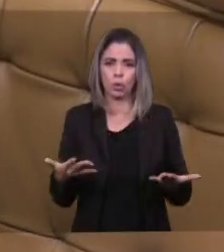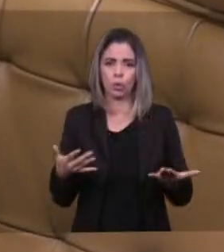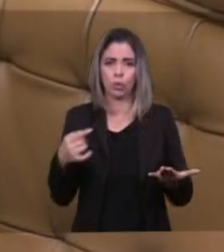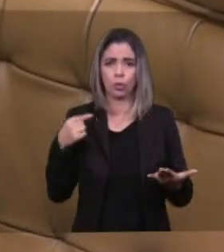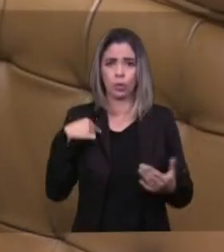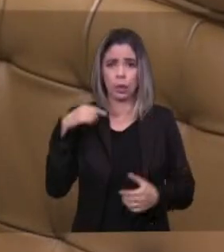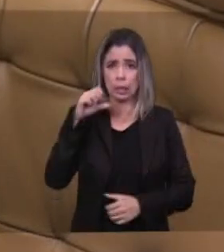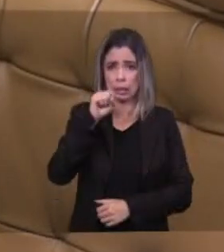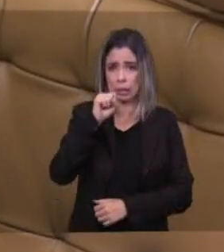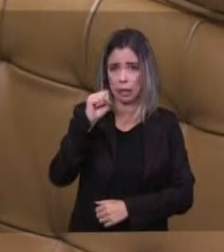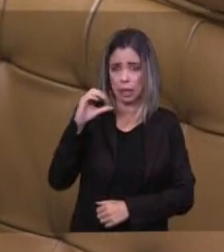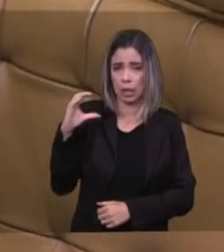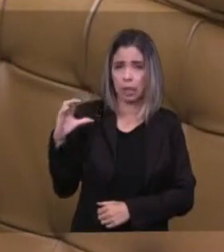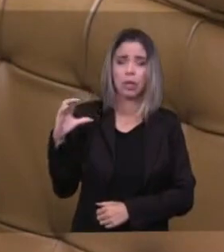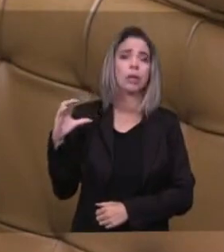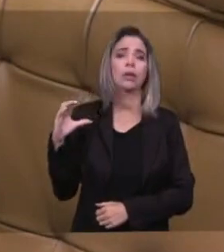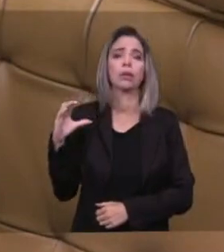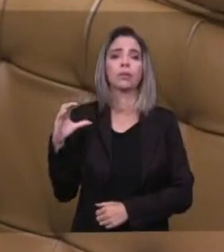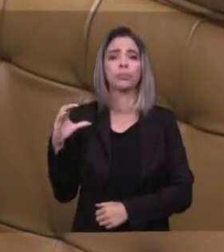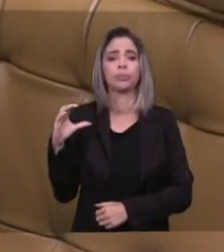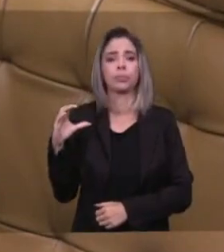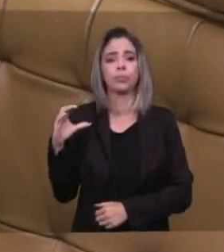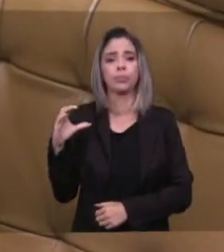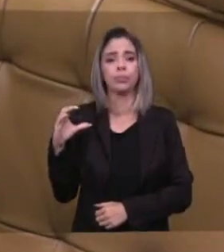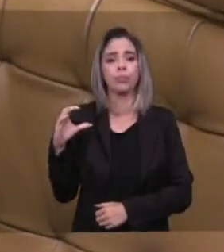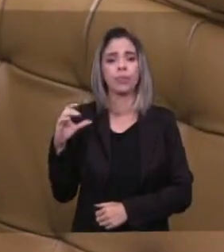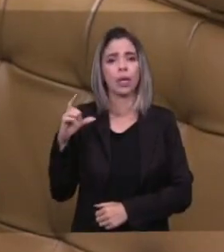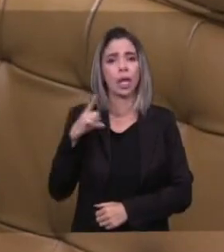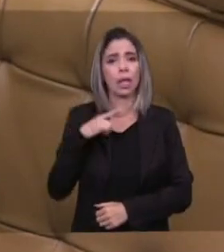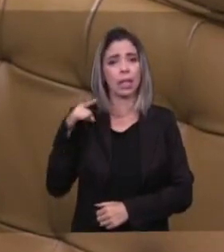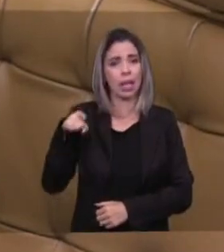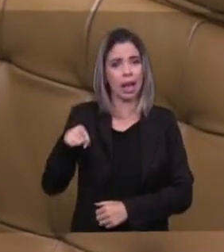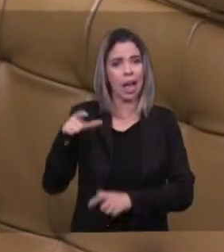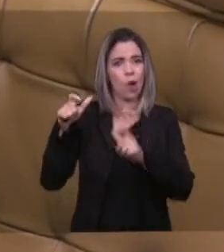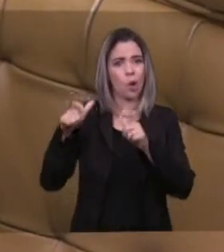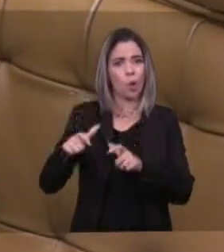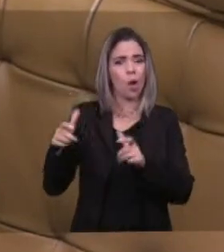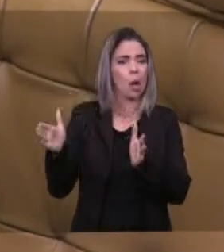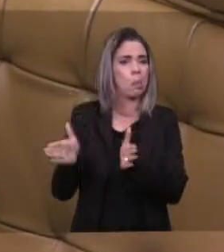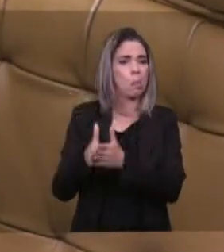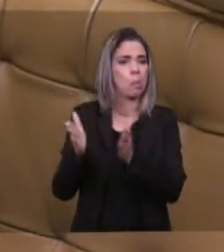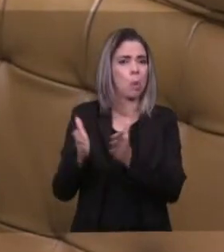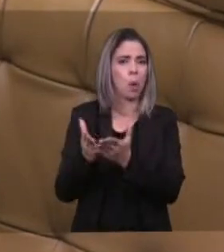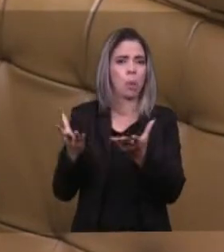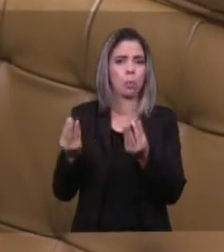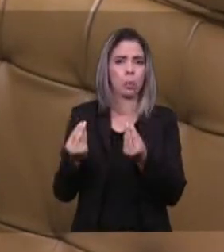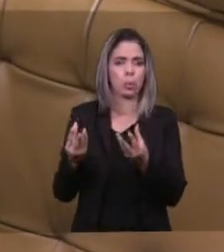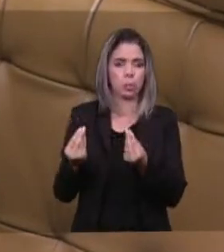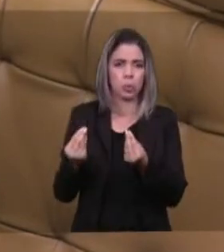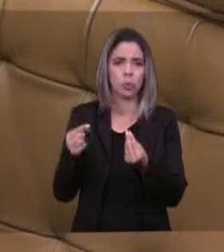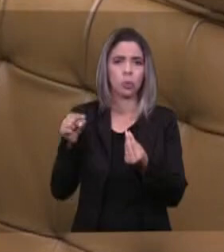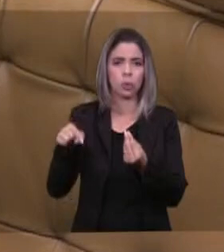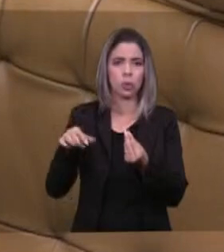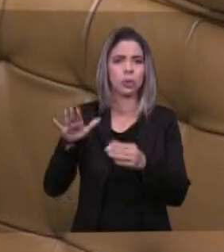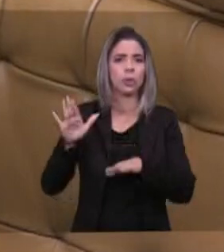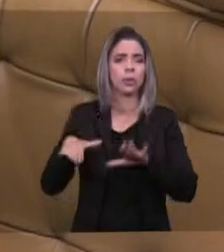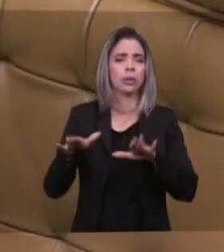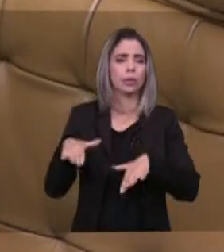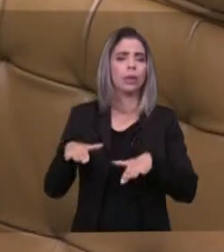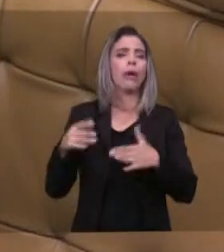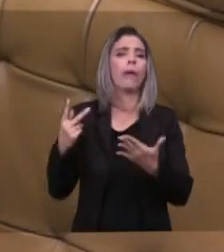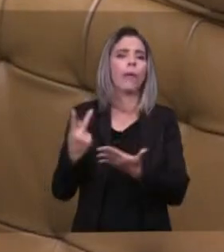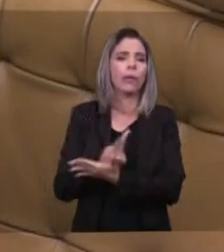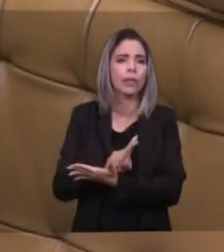Aqui em Santa Catarina... Com a palavra o ministro Gilmar Mendes, ministro do STF. Na pauta, recurso extraordinário